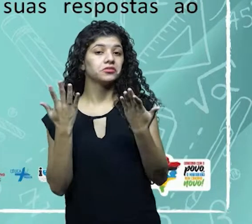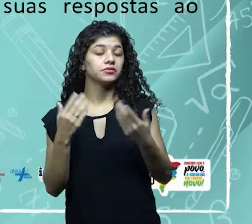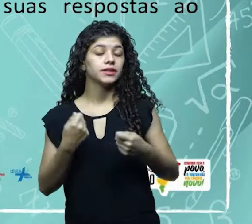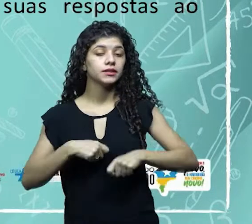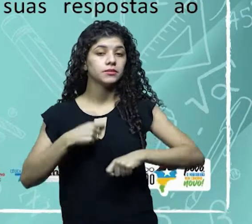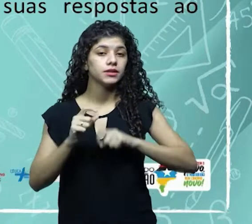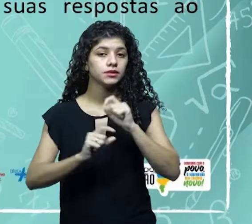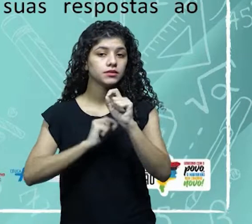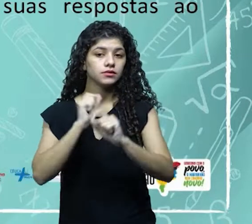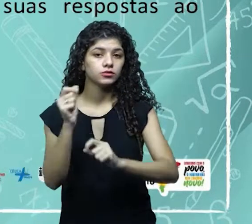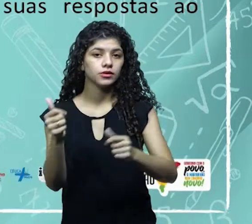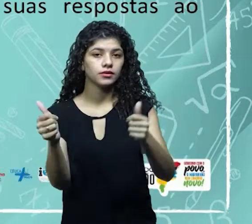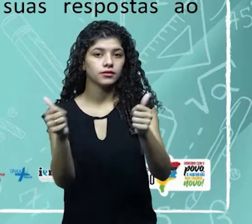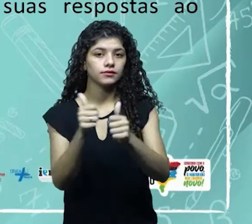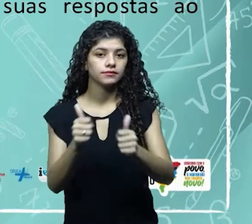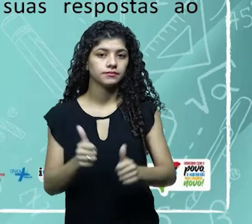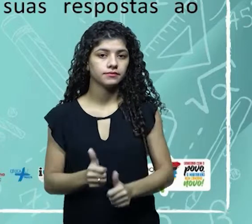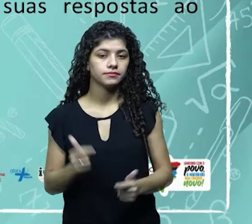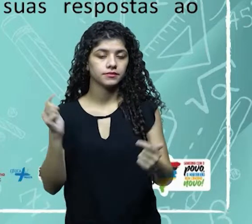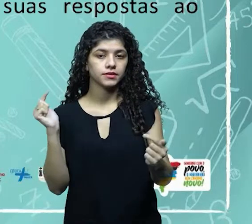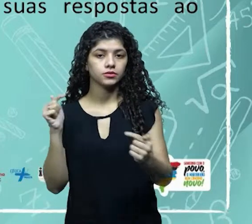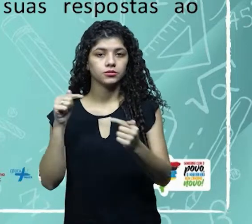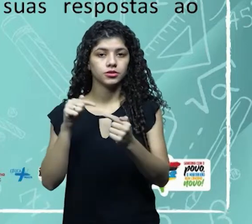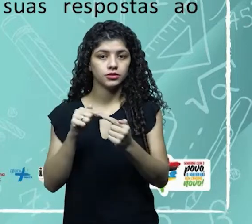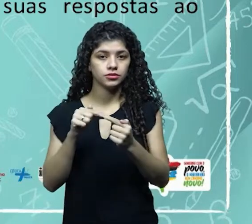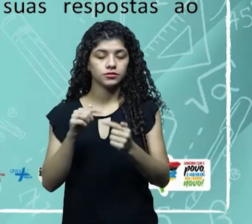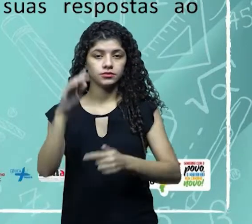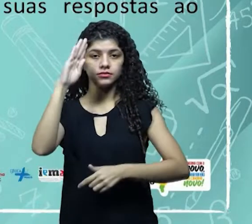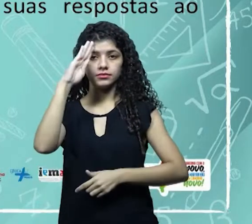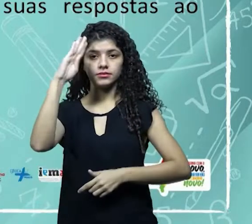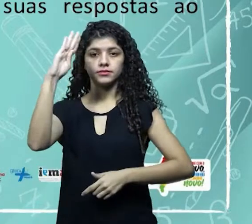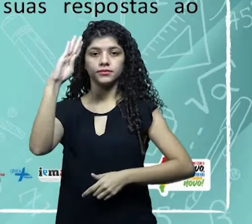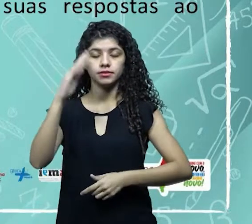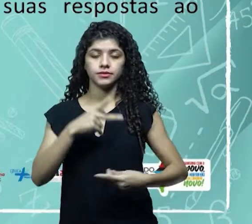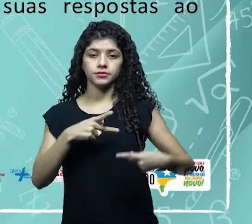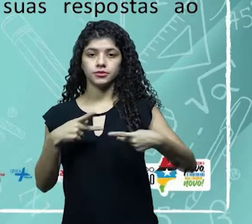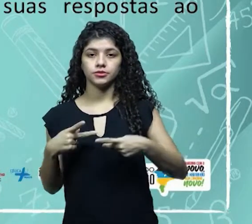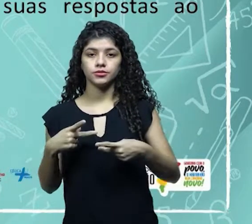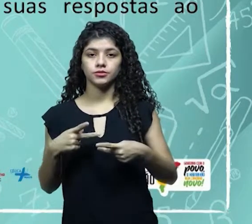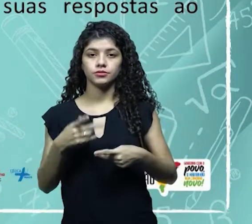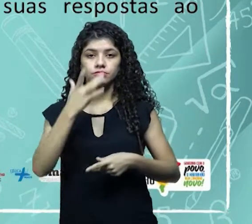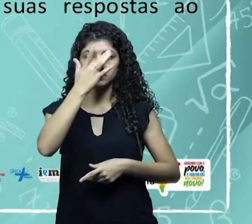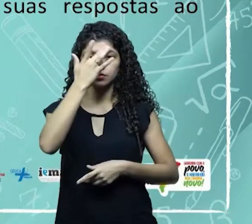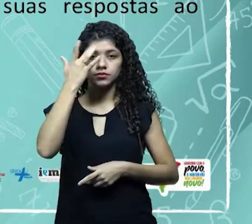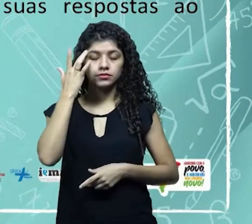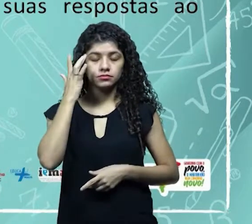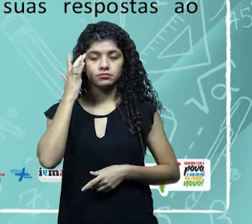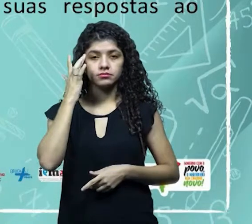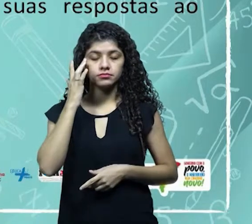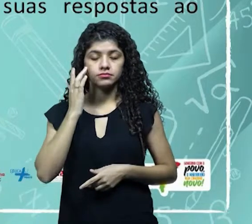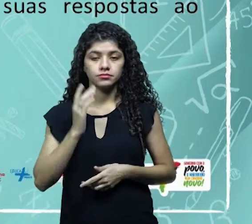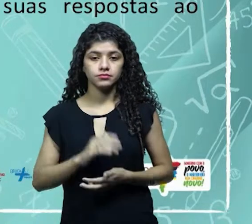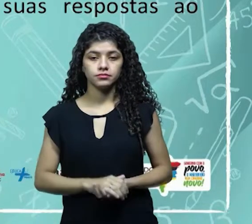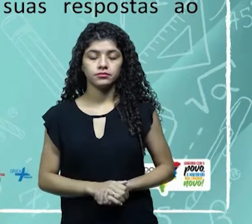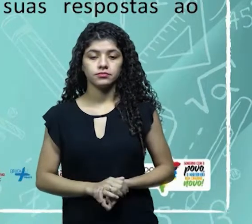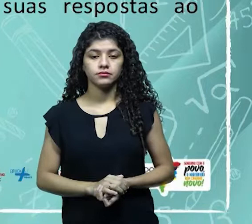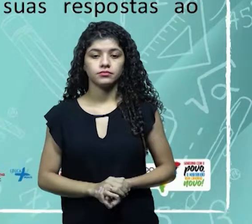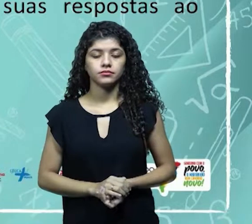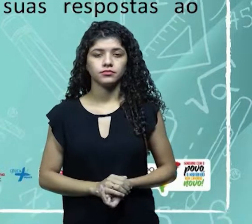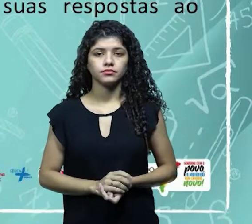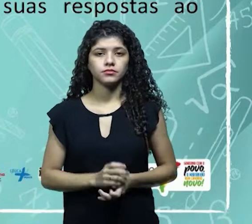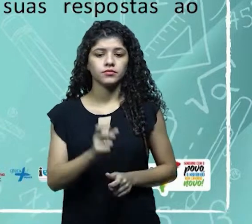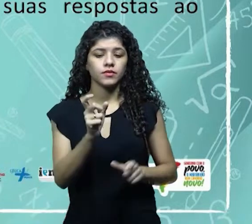alcançar né então o gerente de eventos né ele precisa Então analisar o objetivo desses